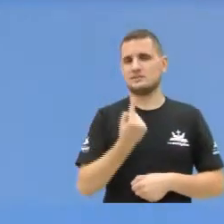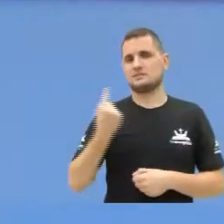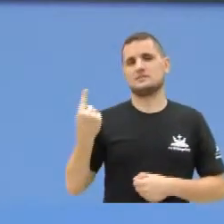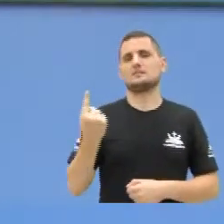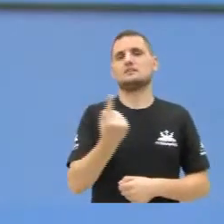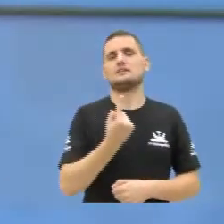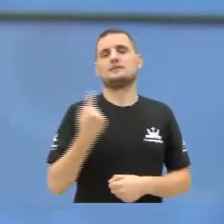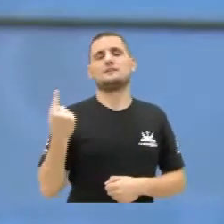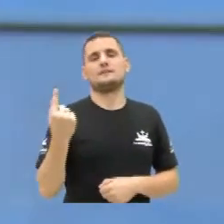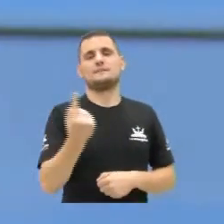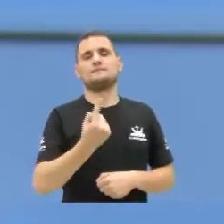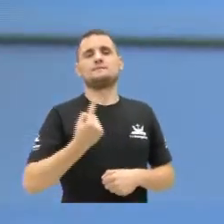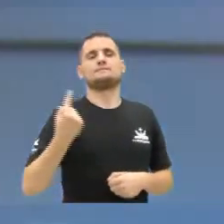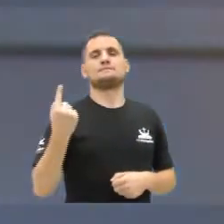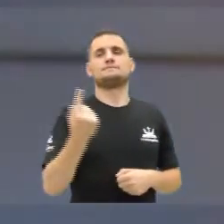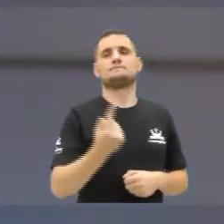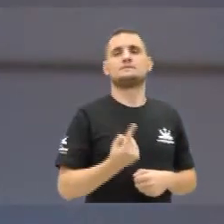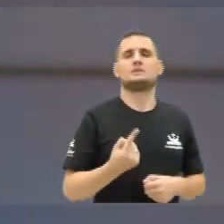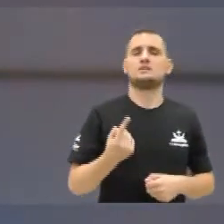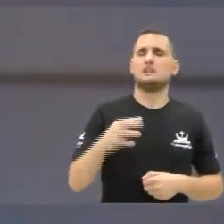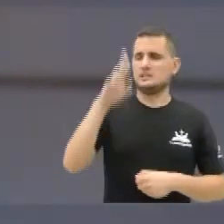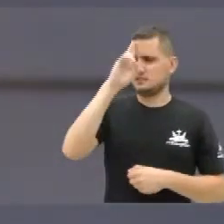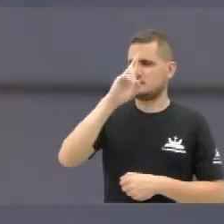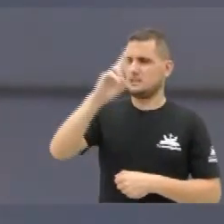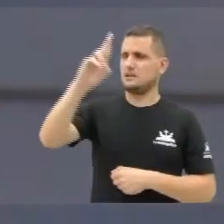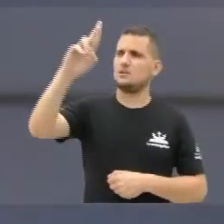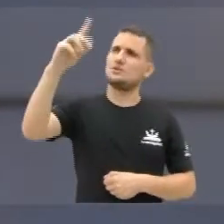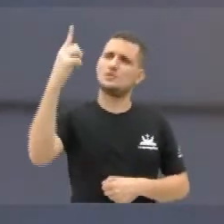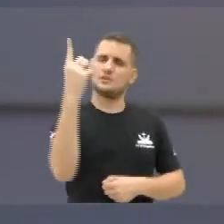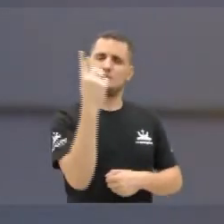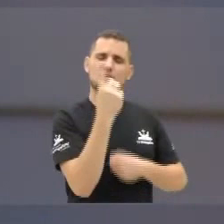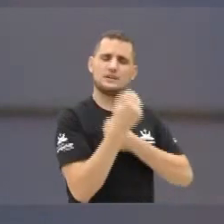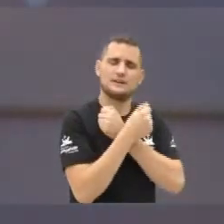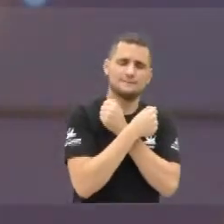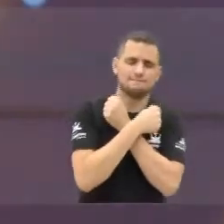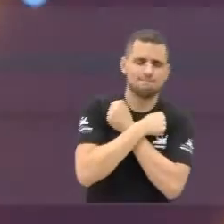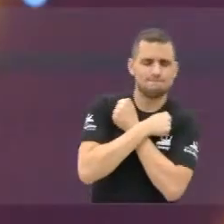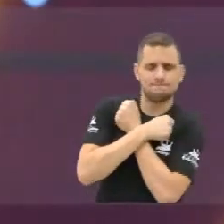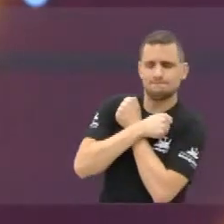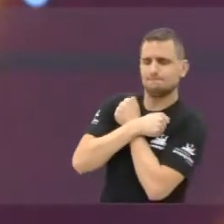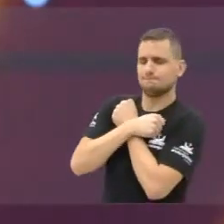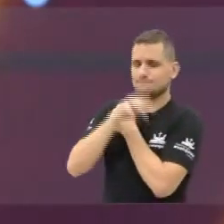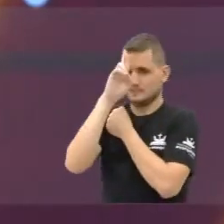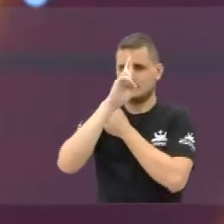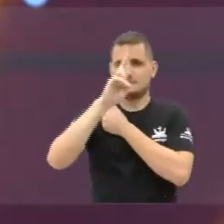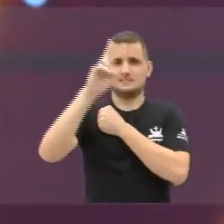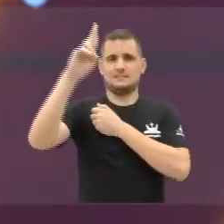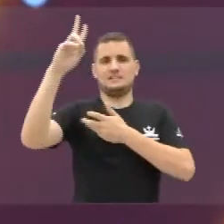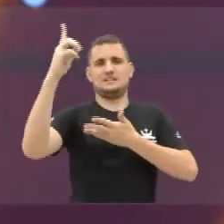Só me abraça, Senhor. Vem me abraçar, vem me